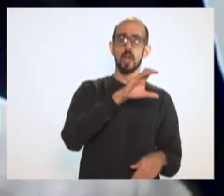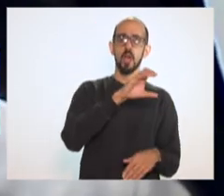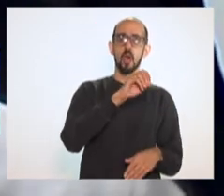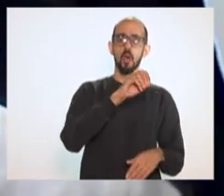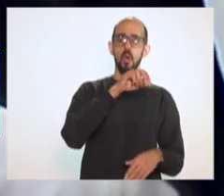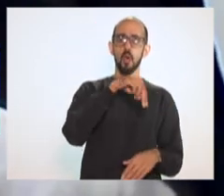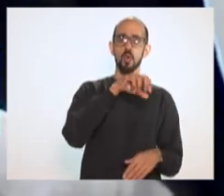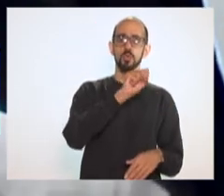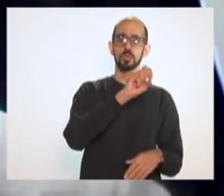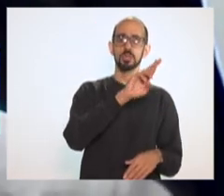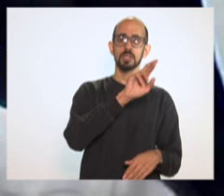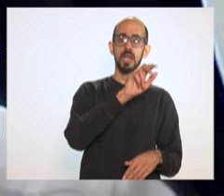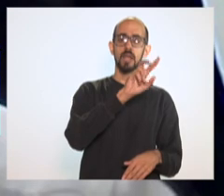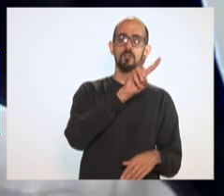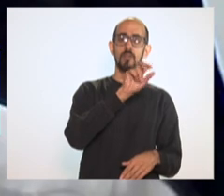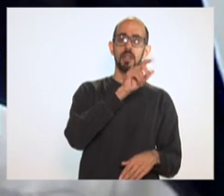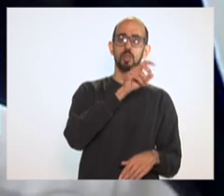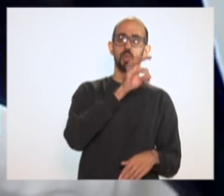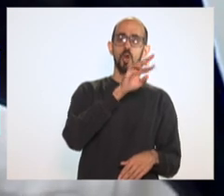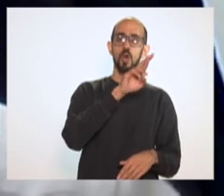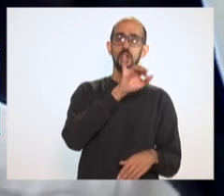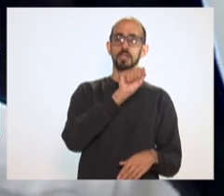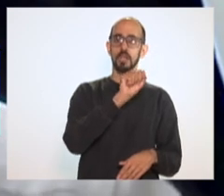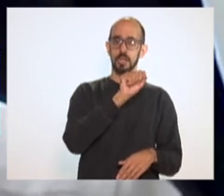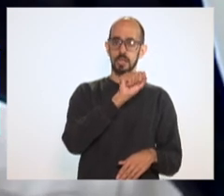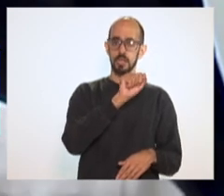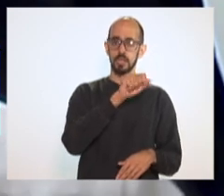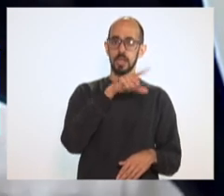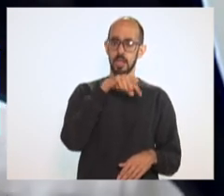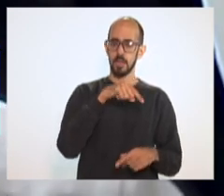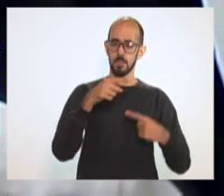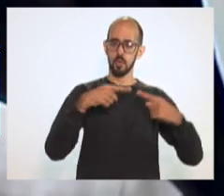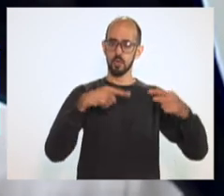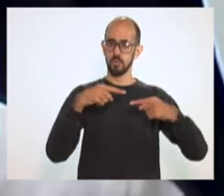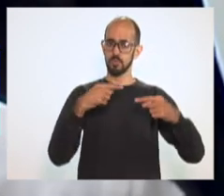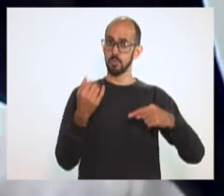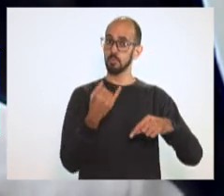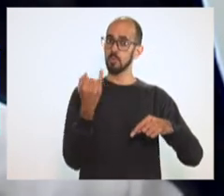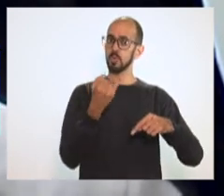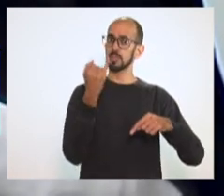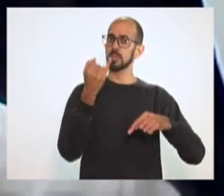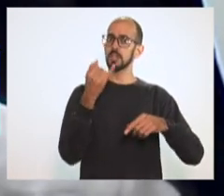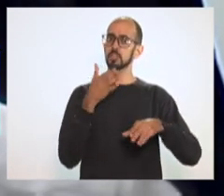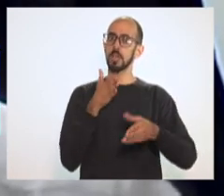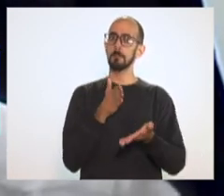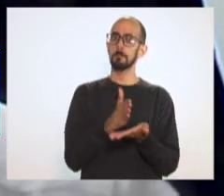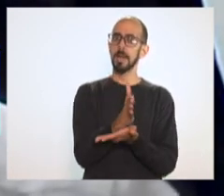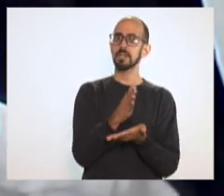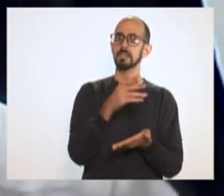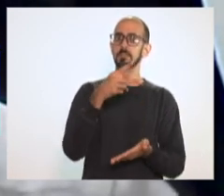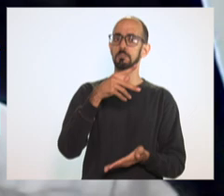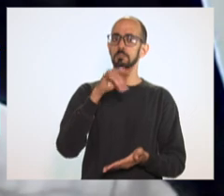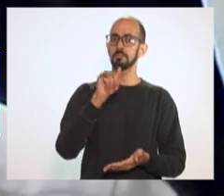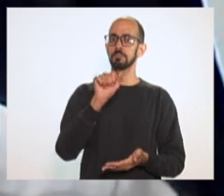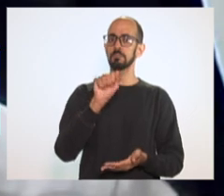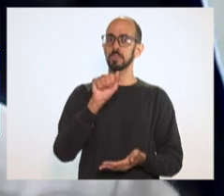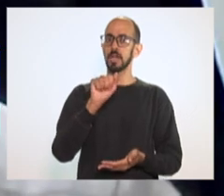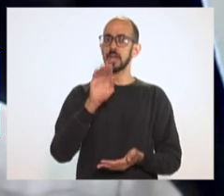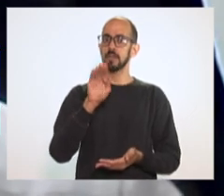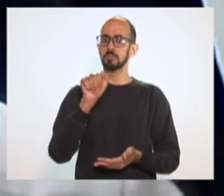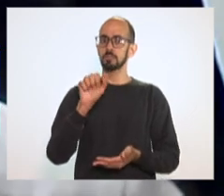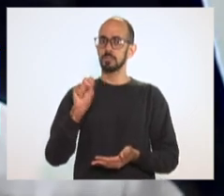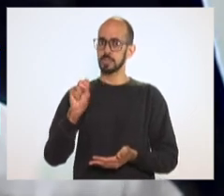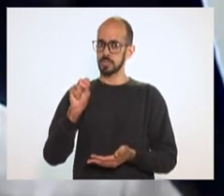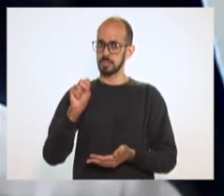Piabas de Barra do Piraí também uma rodovia importante para o desenvolvimento do turismo dessa região e que a gente fez esse registro